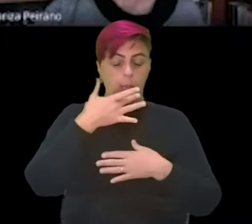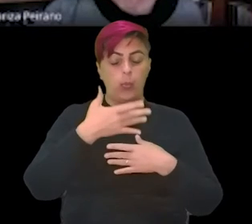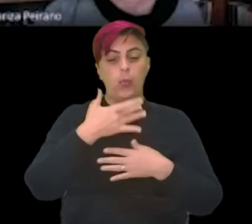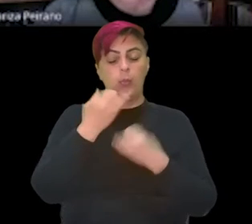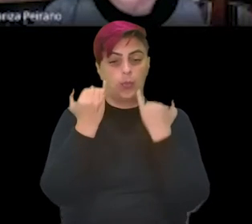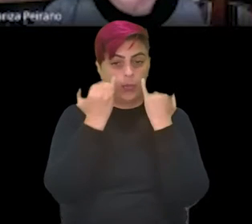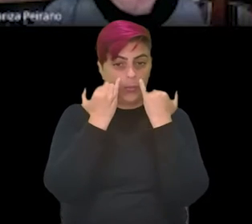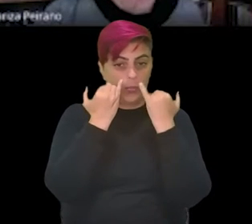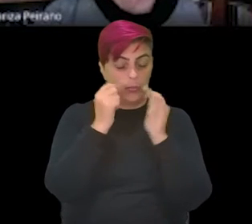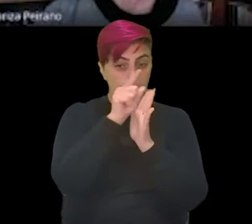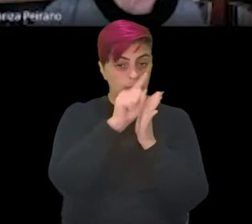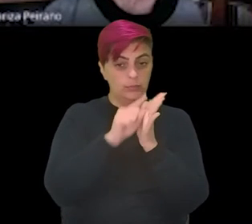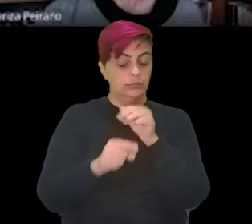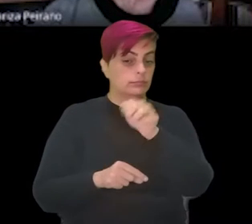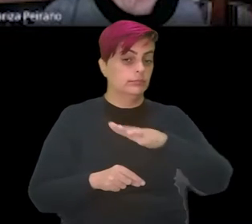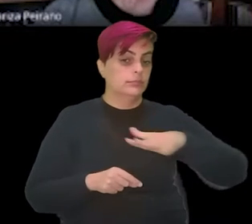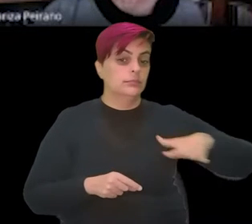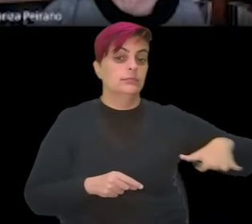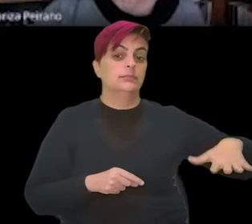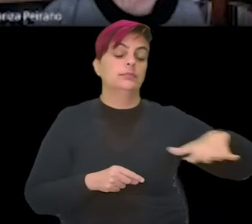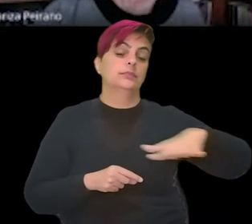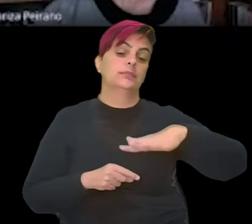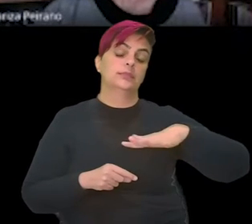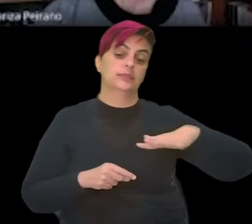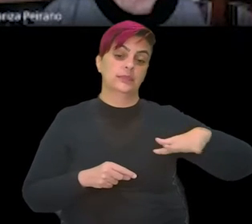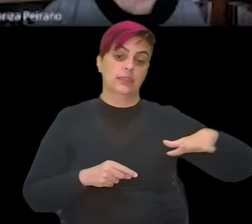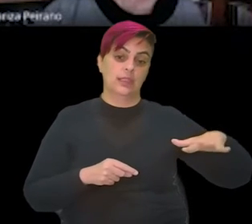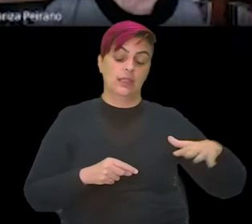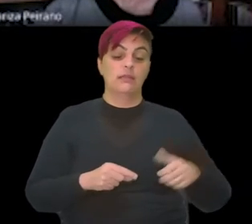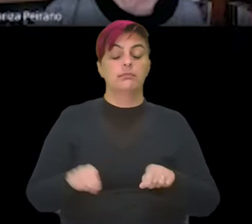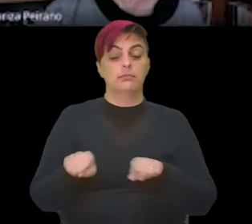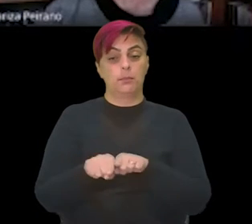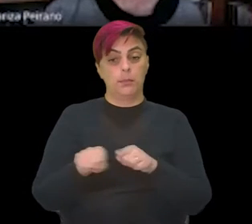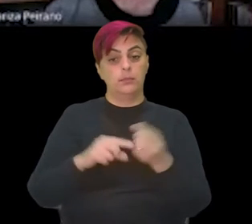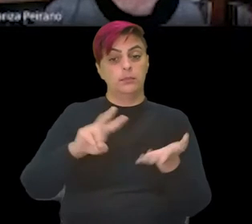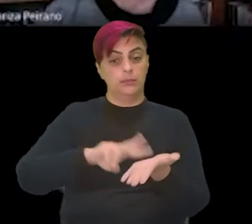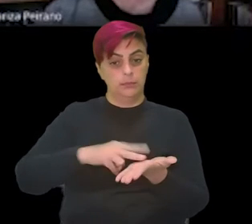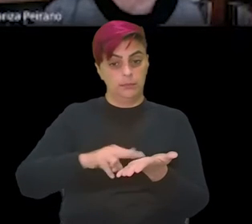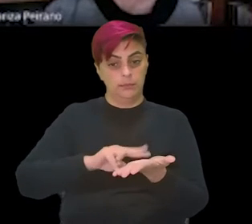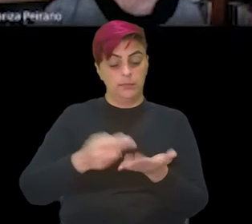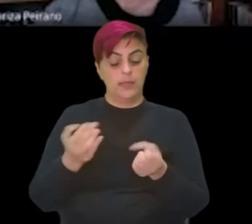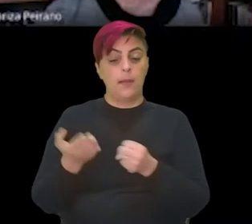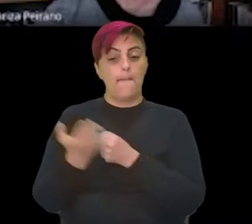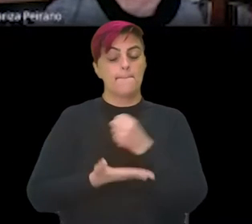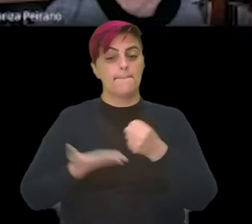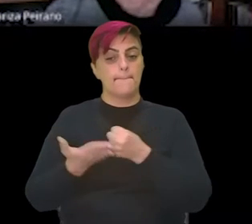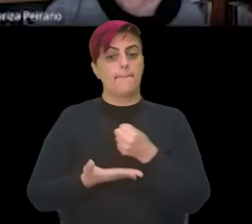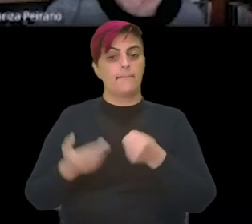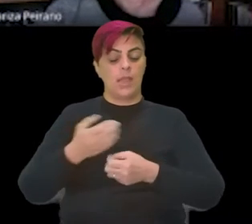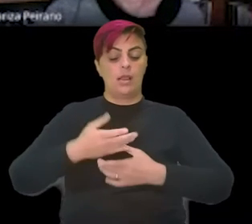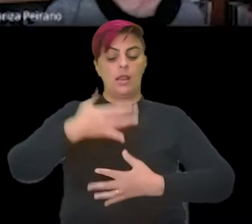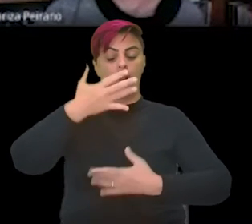a etnologia, uma interpretação baseada nos dados iniciais. Essa era a